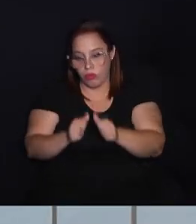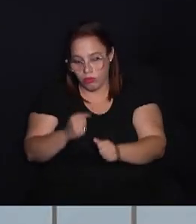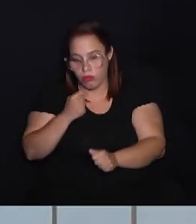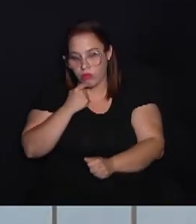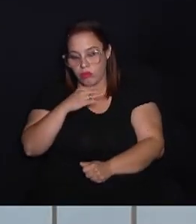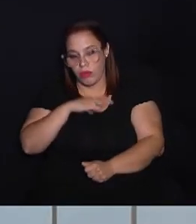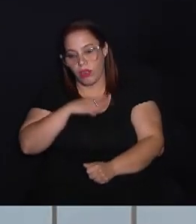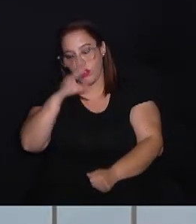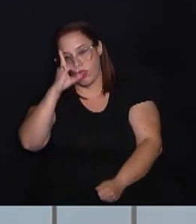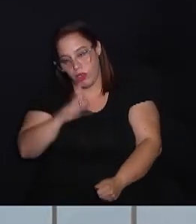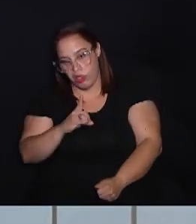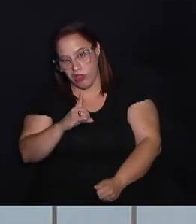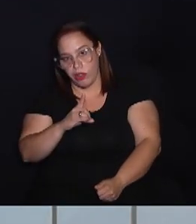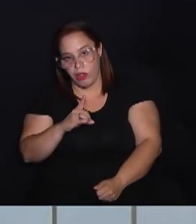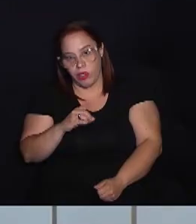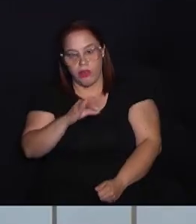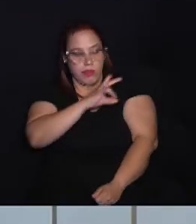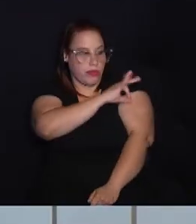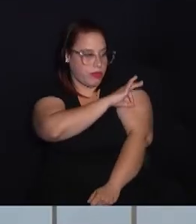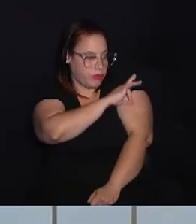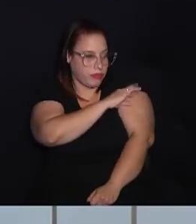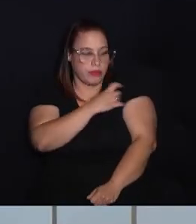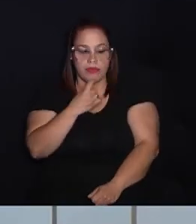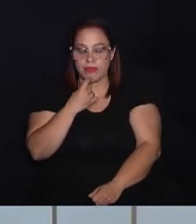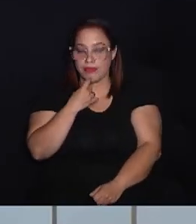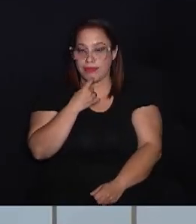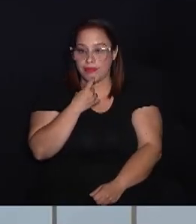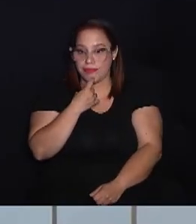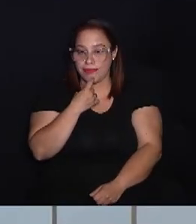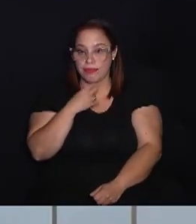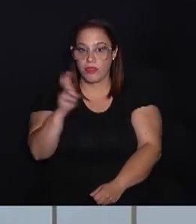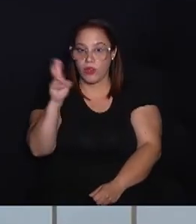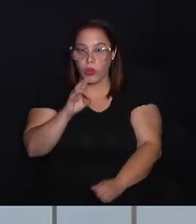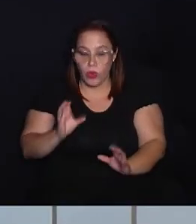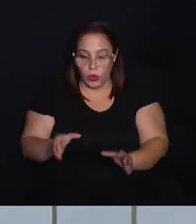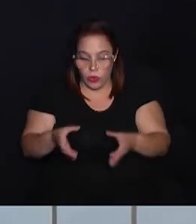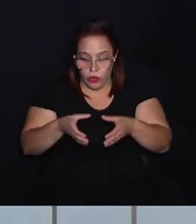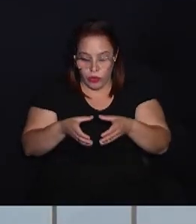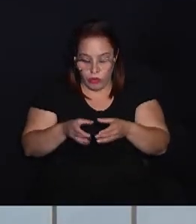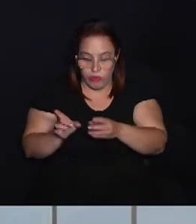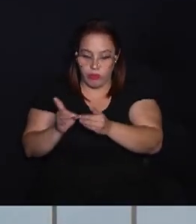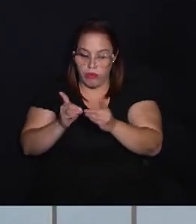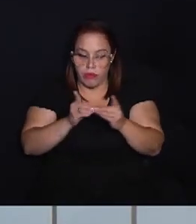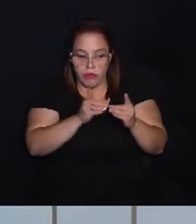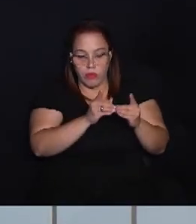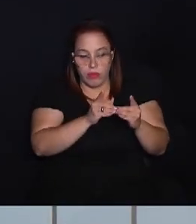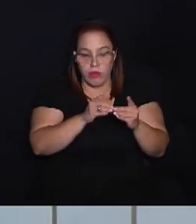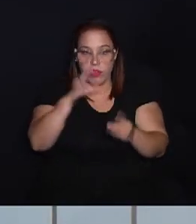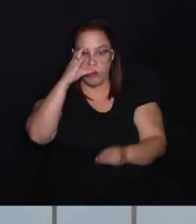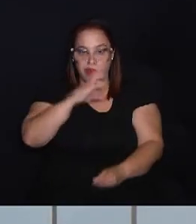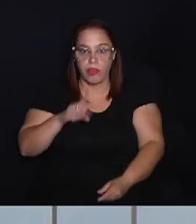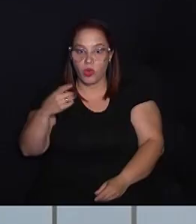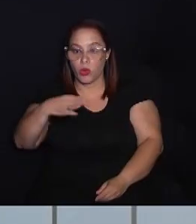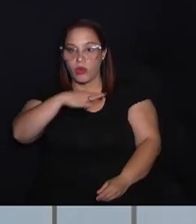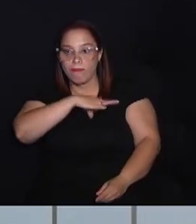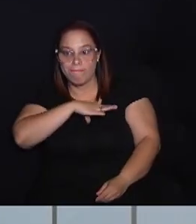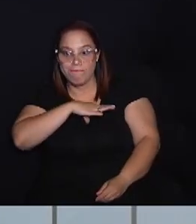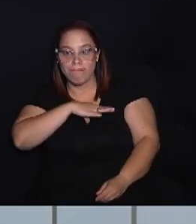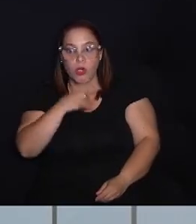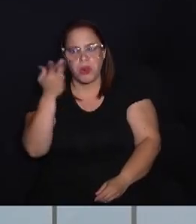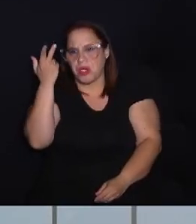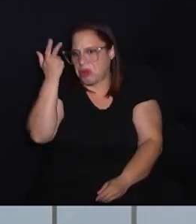que compreender a realidade. O maior orçamento da cidade é para a saúde, né? Então os recursos estão sendo alocados onde deve